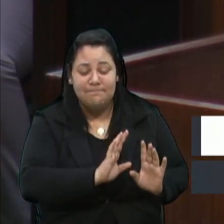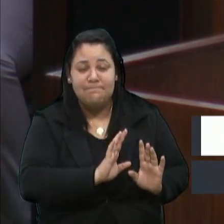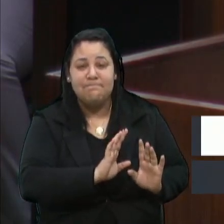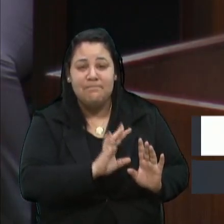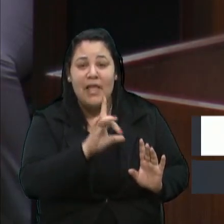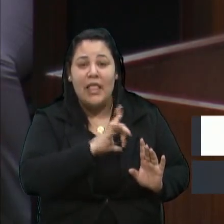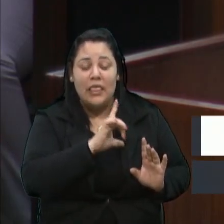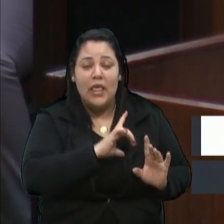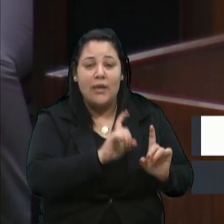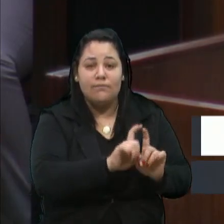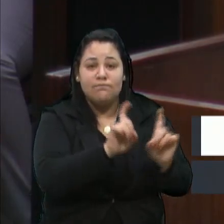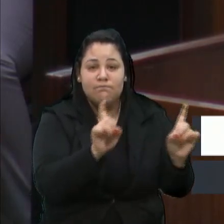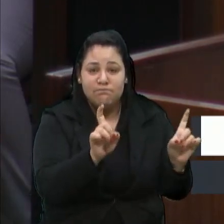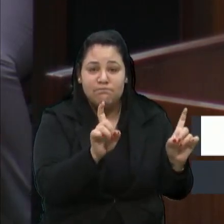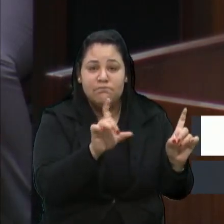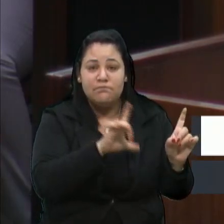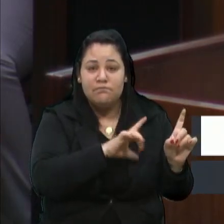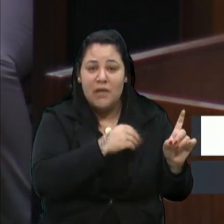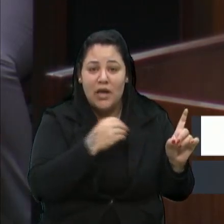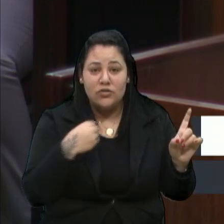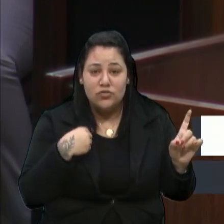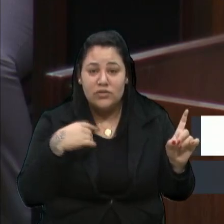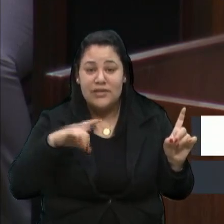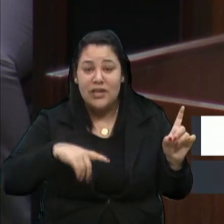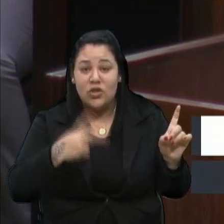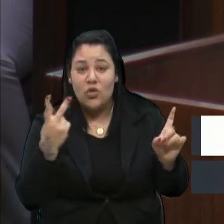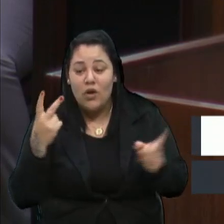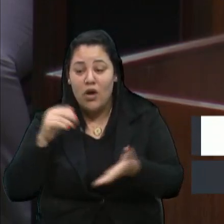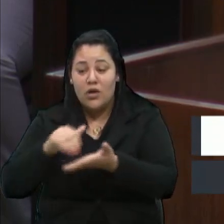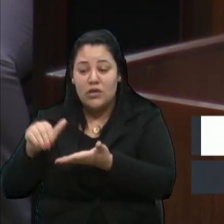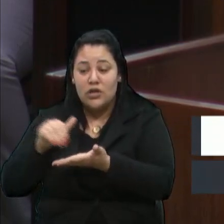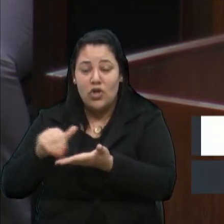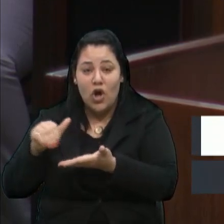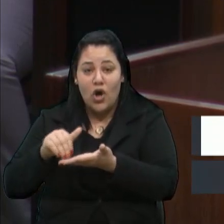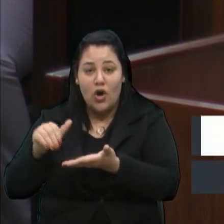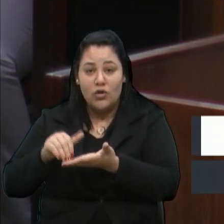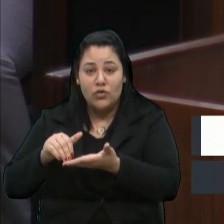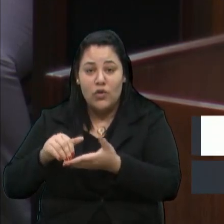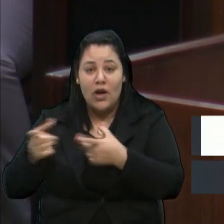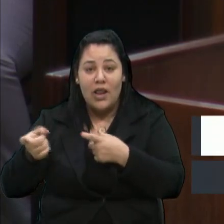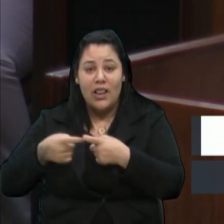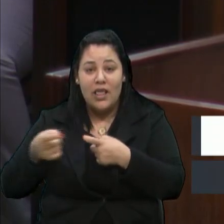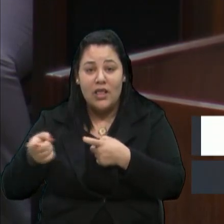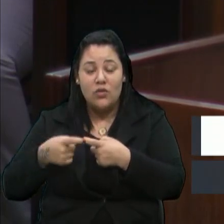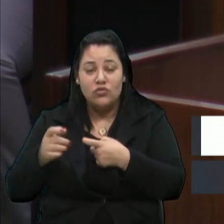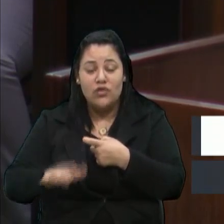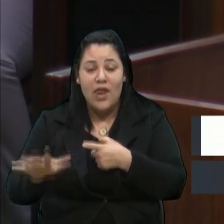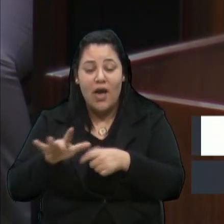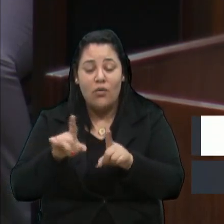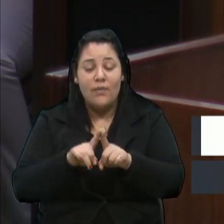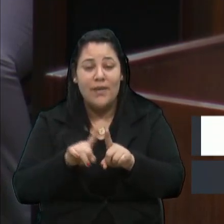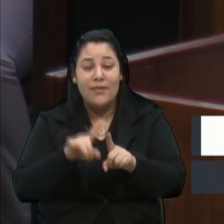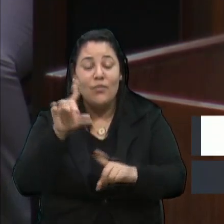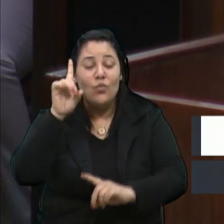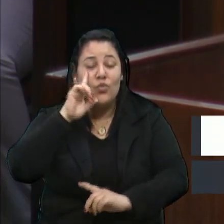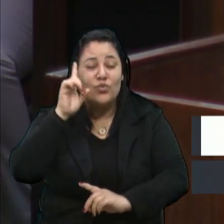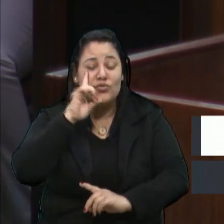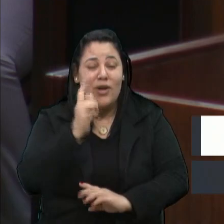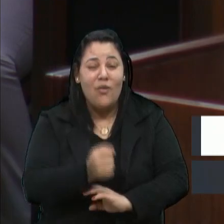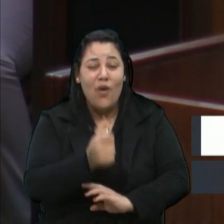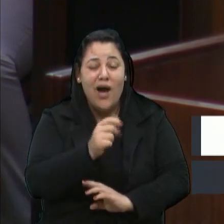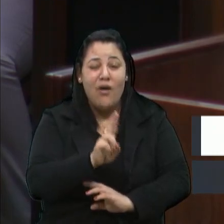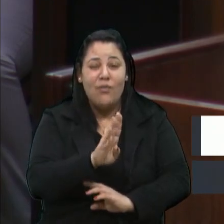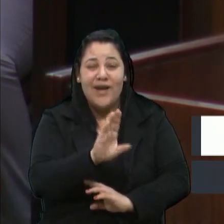ginecologista tem os dois escritório dos dois clínicos geral por dia essa UBS